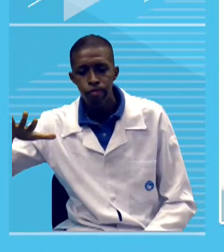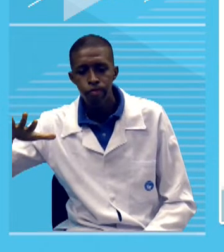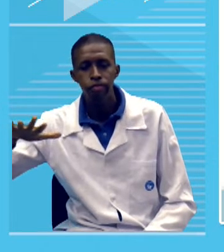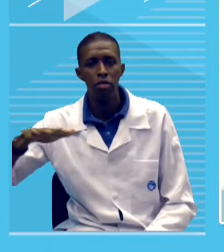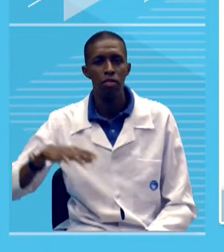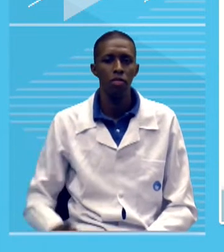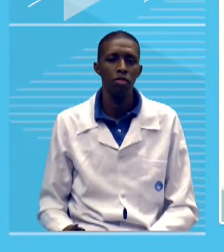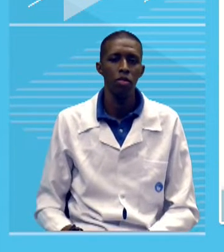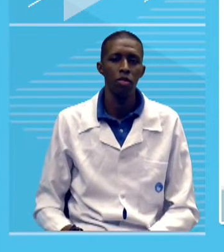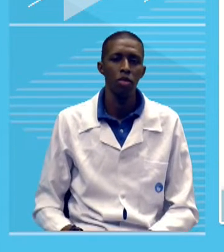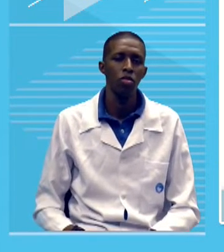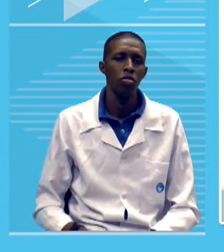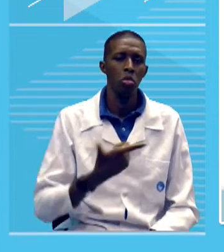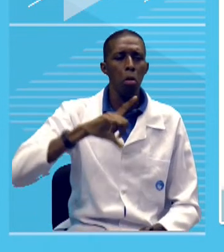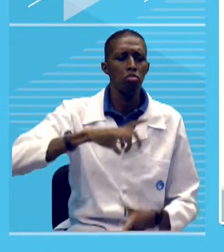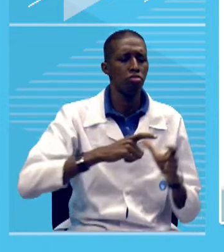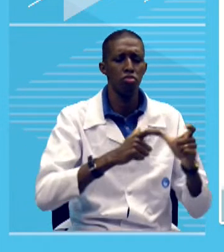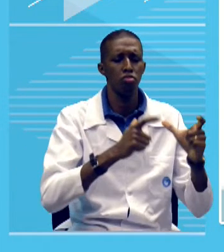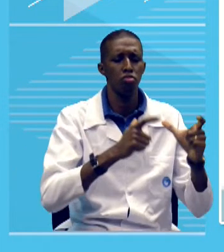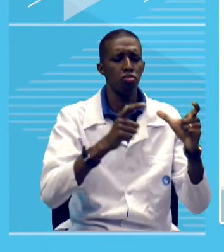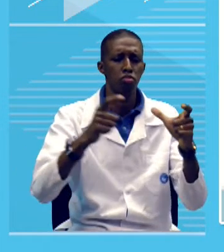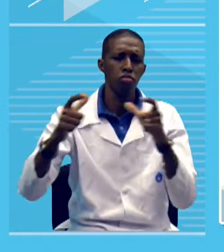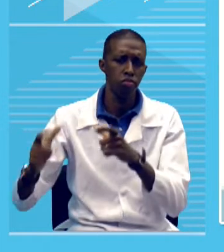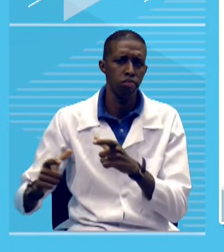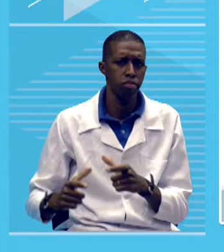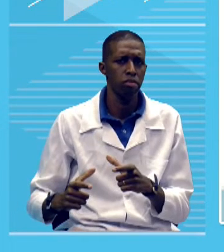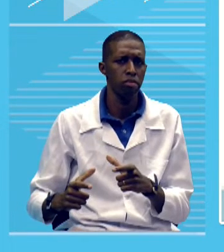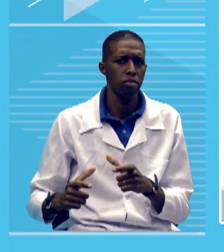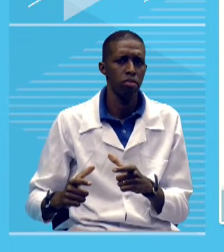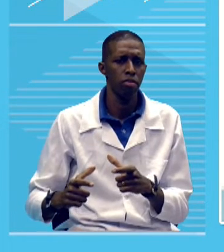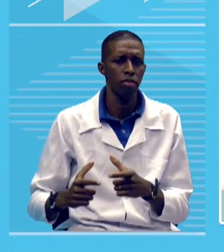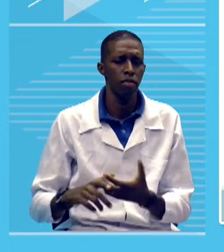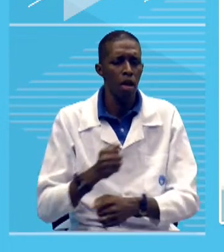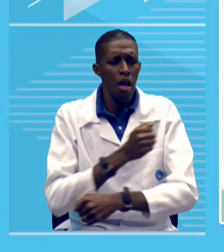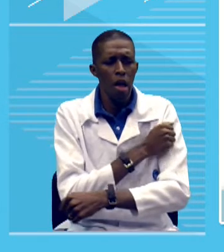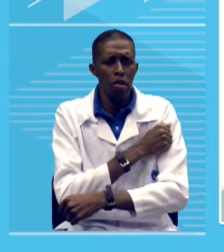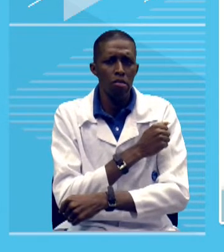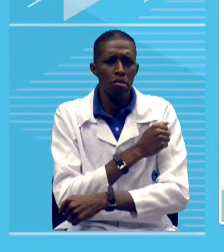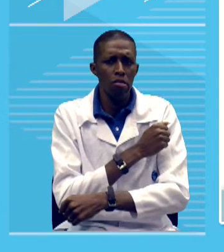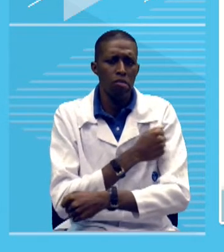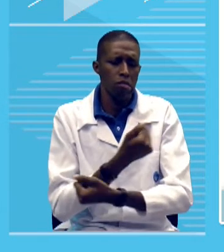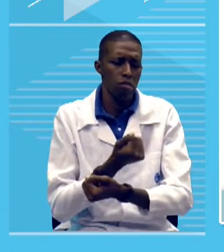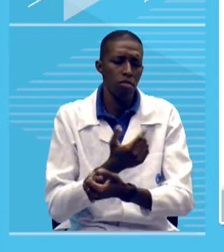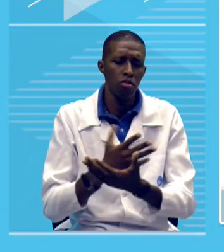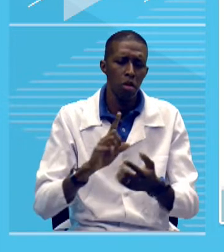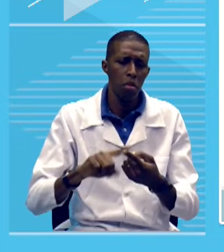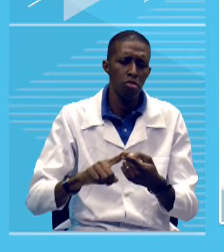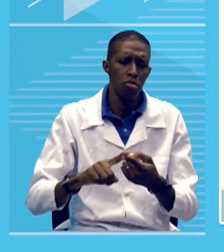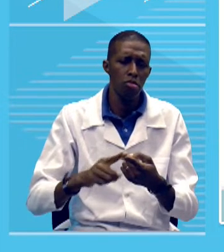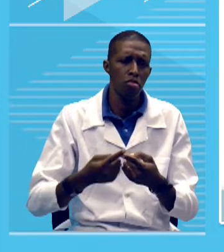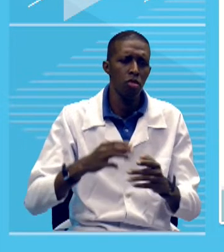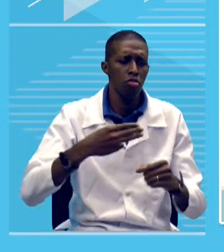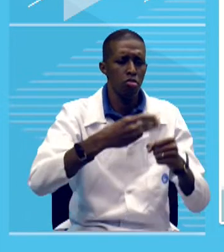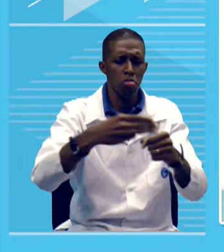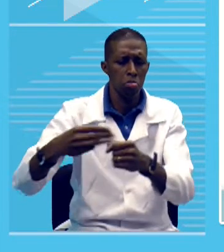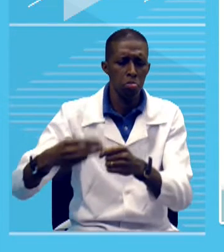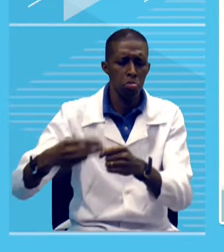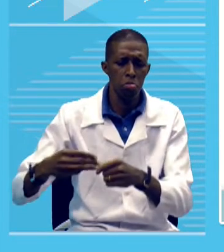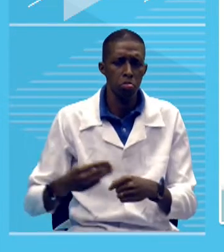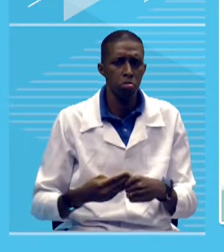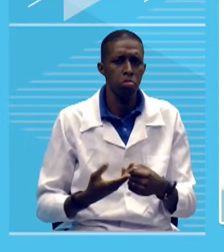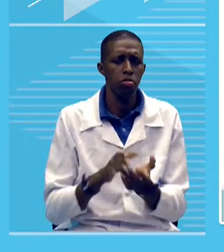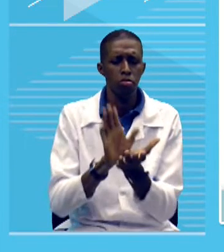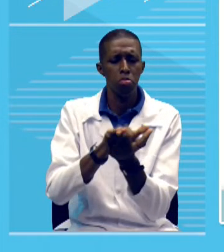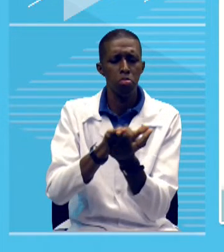Correia Ilha Grande se tivéssemos alunos da região ali da Chapada do Araripe na divisa com Pernambuco